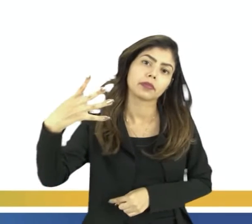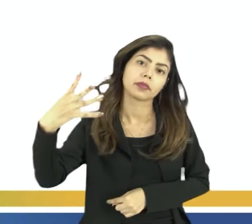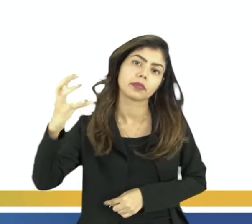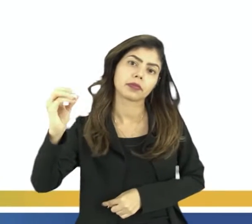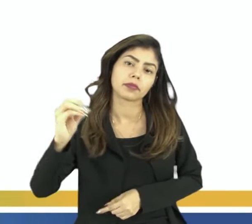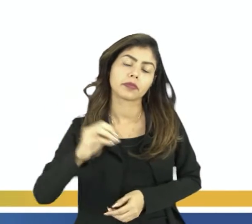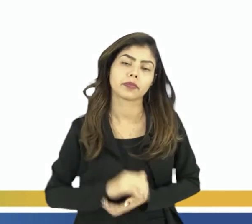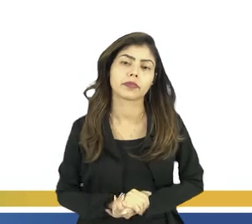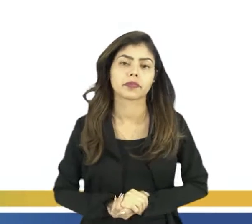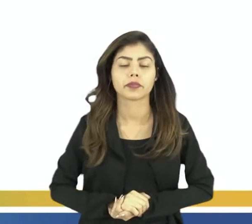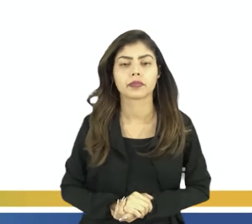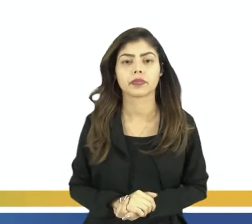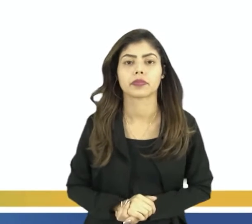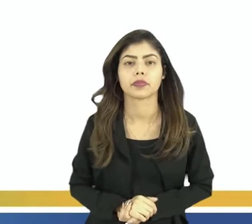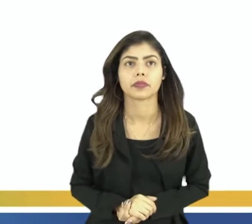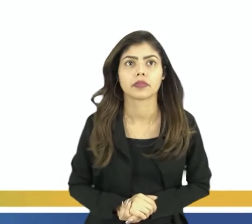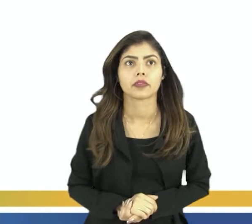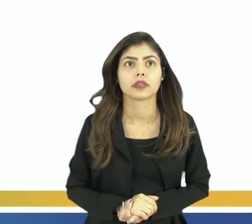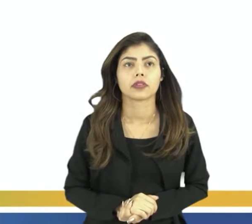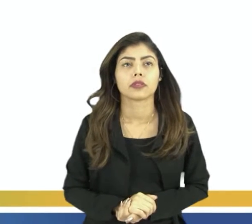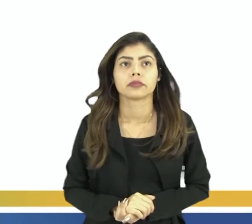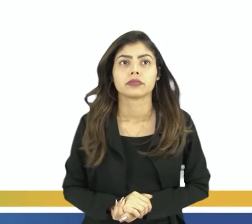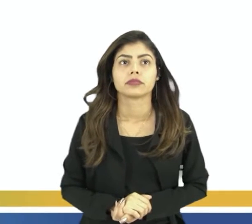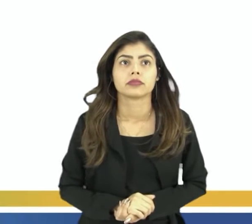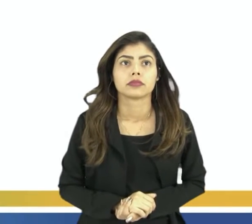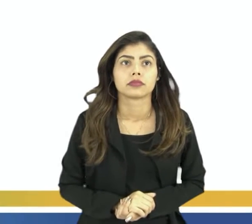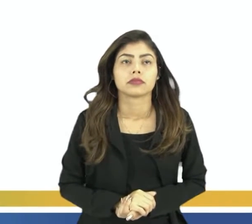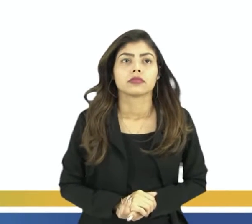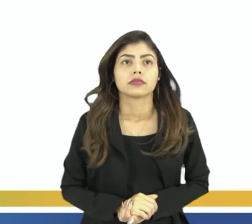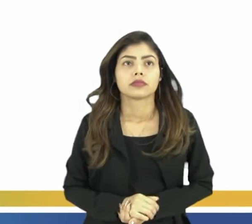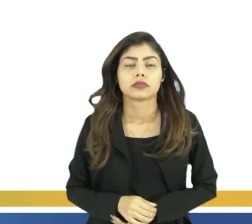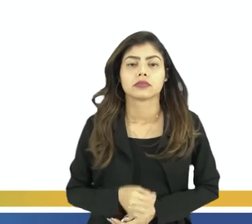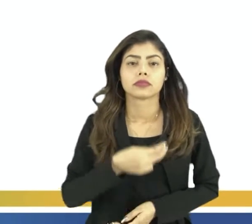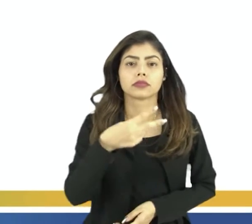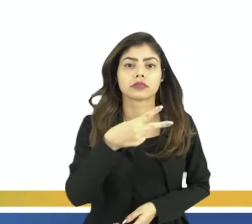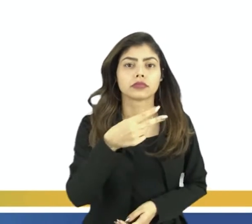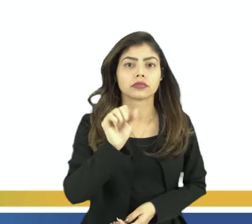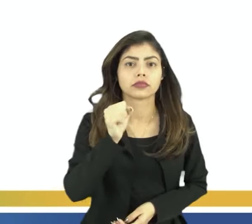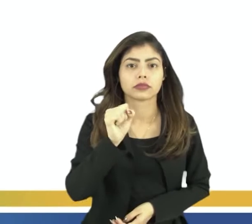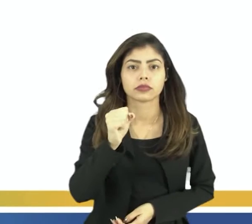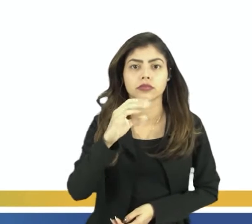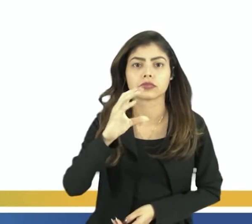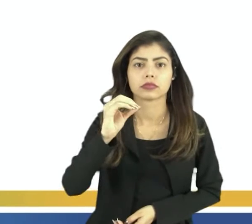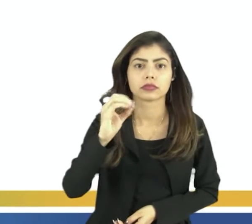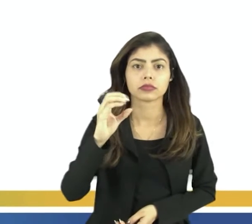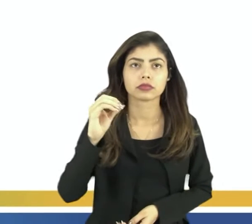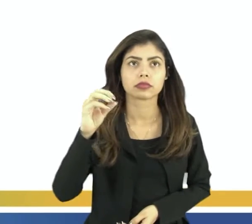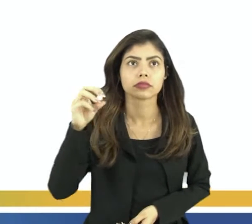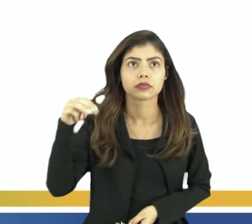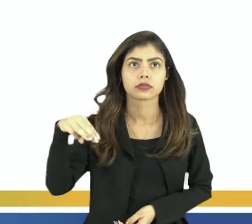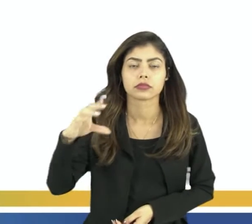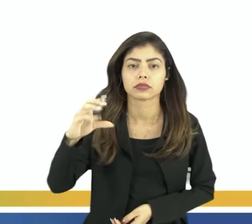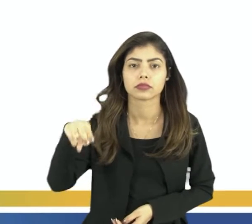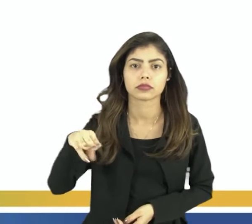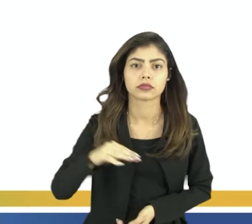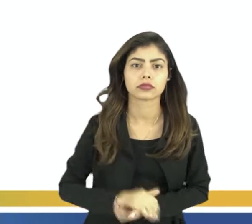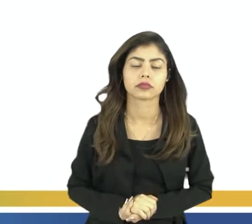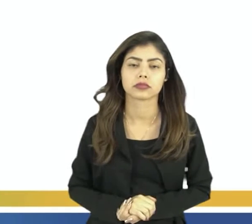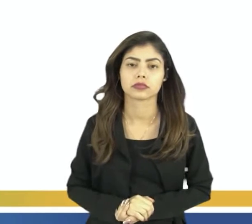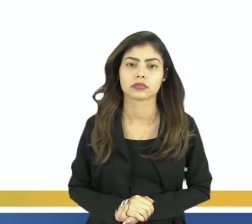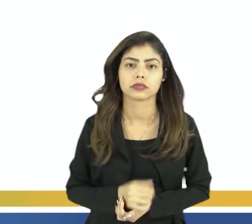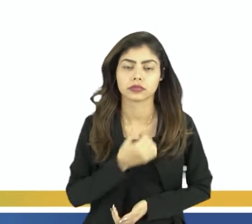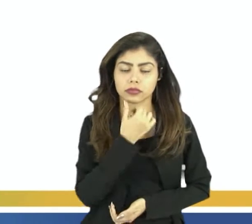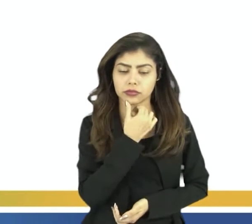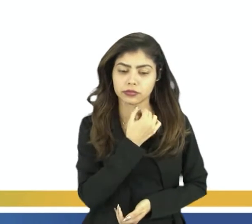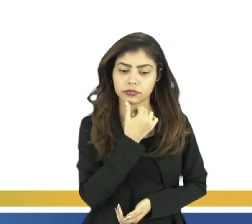mais 17 vezes 20, 340. A área, nós temos que Fazendo a soma de 160